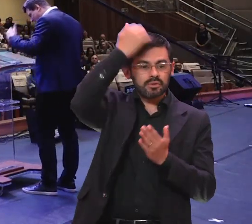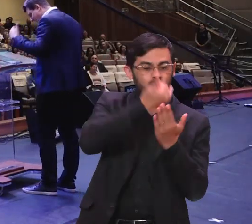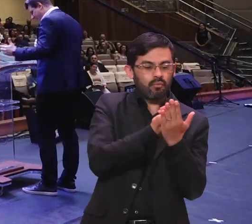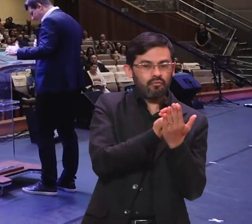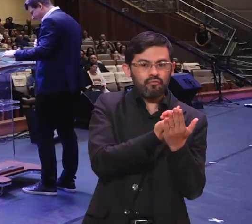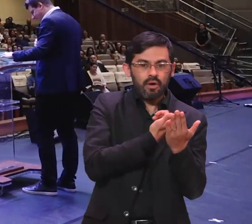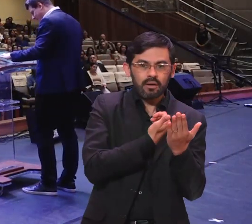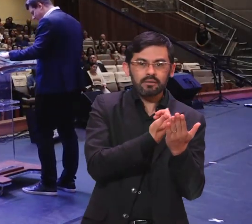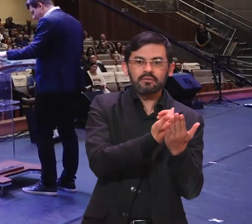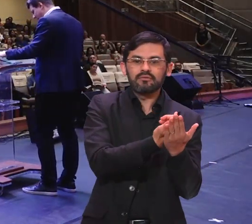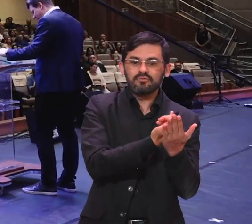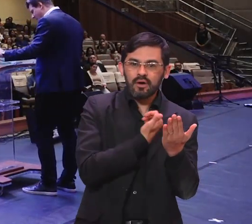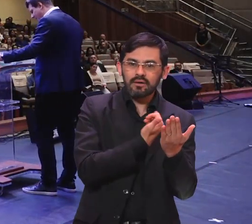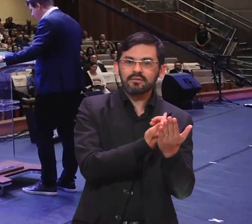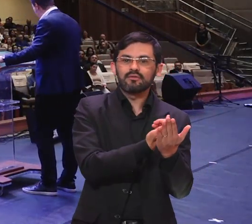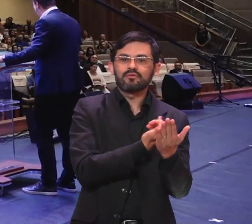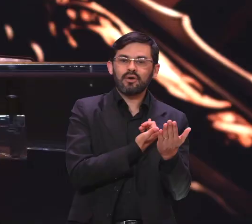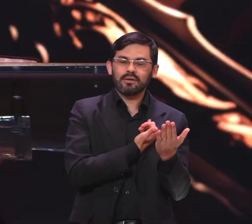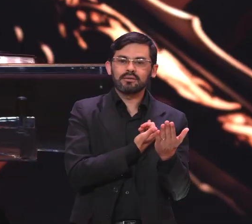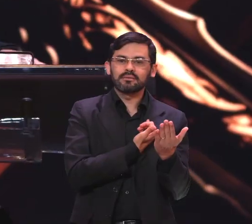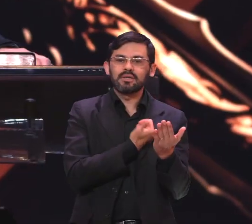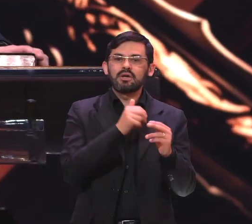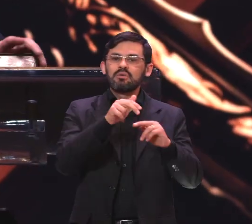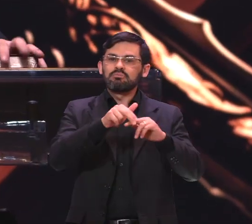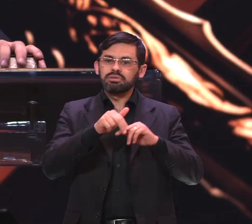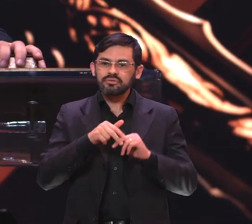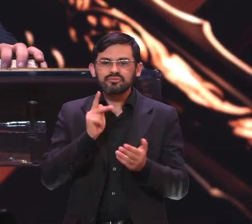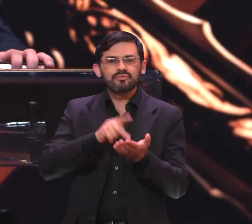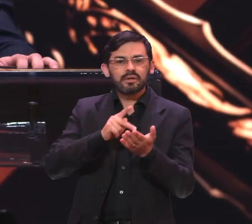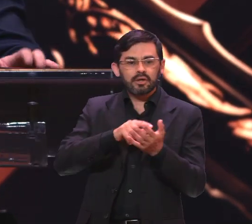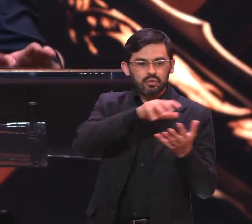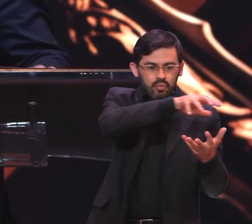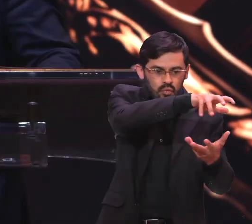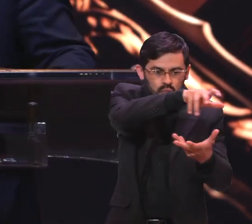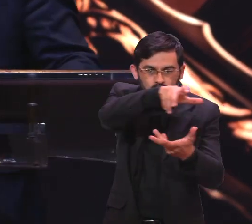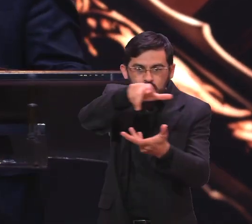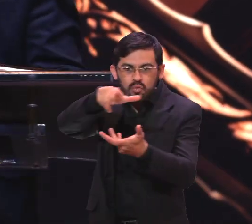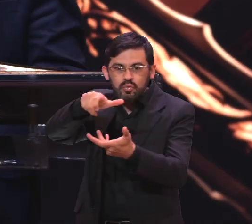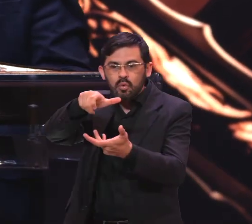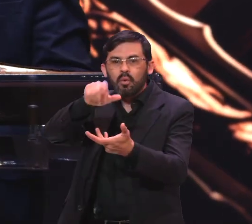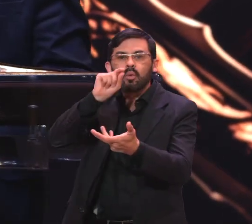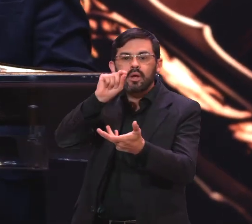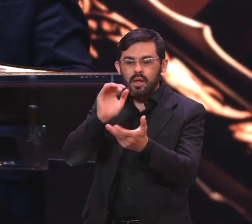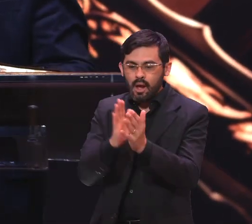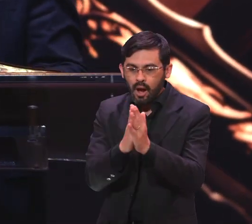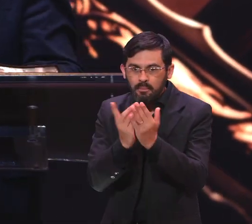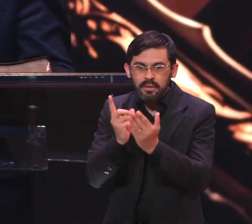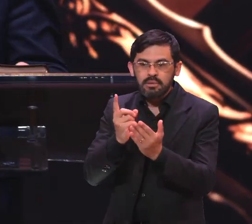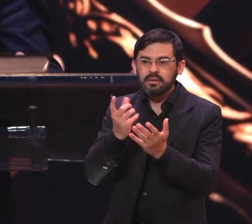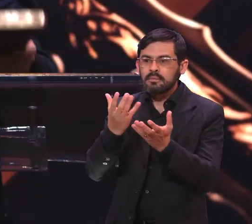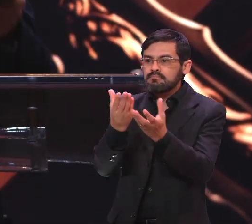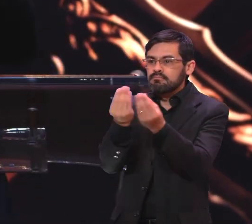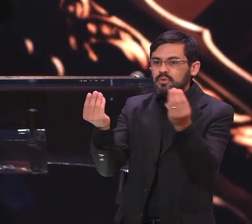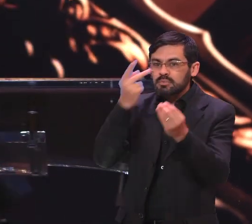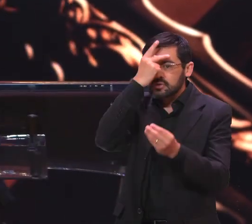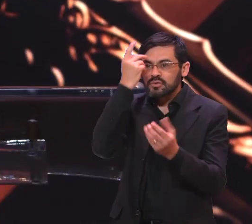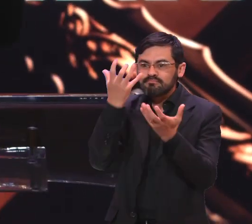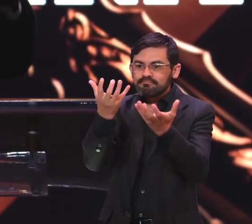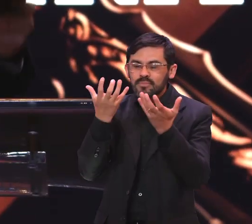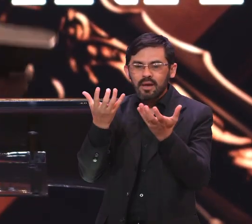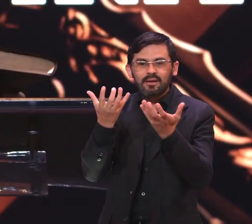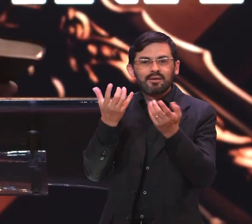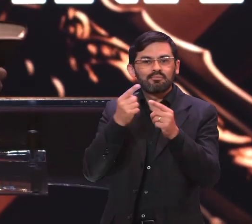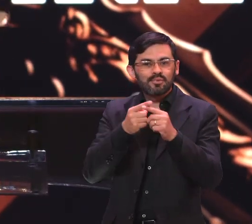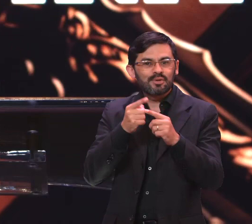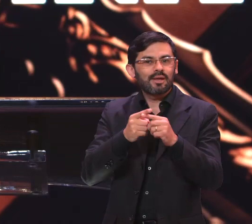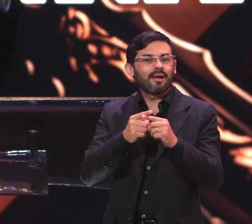a Bíblia é o livro mais desejado no mundo. Você sabia disso? Por quê? Porque ele não é um livro